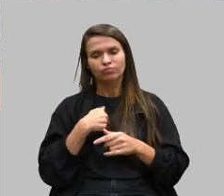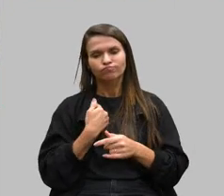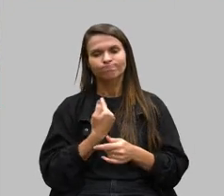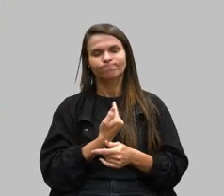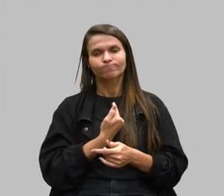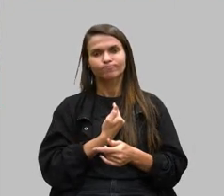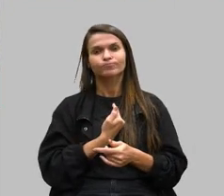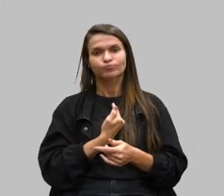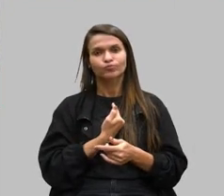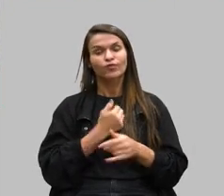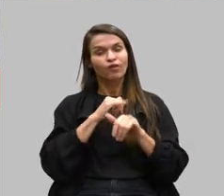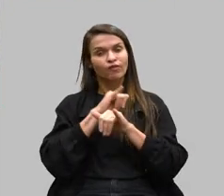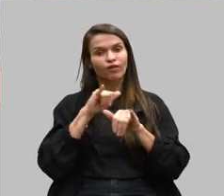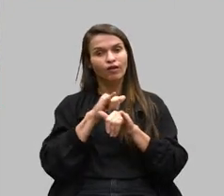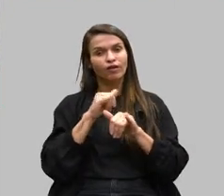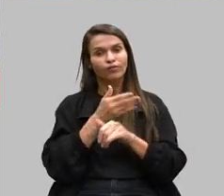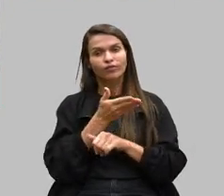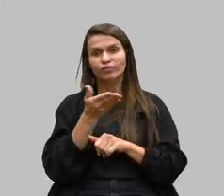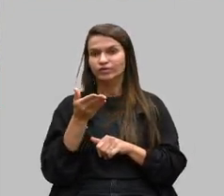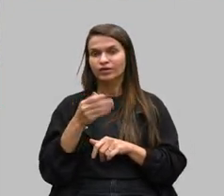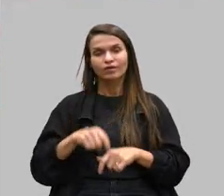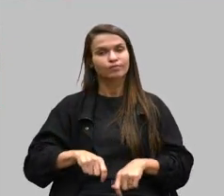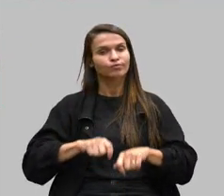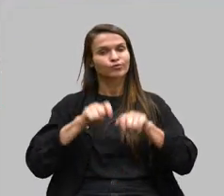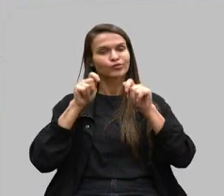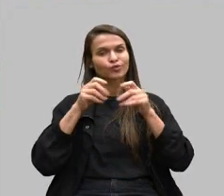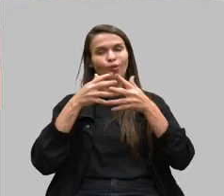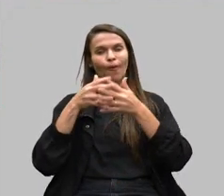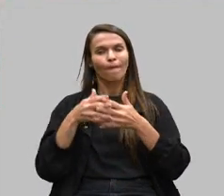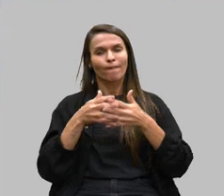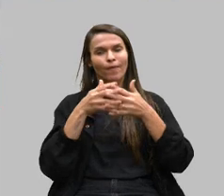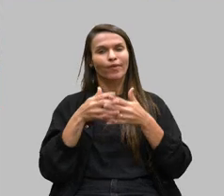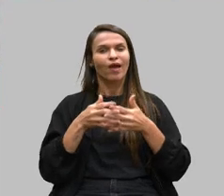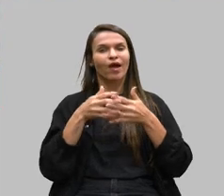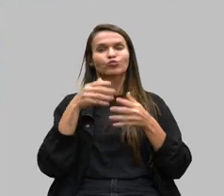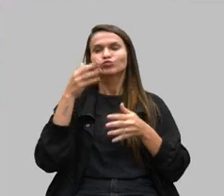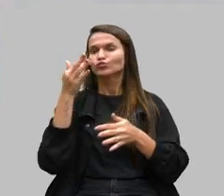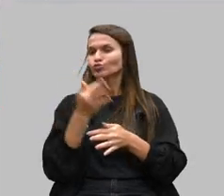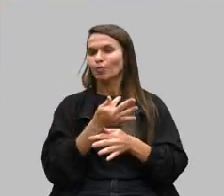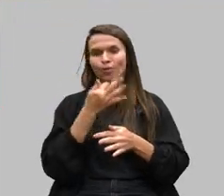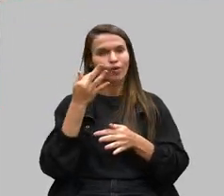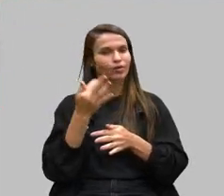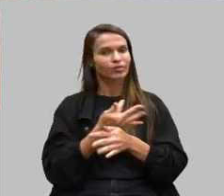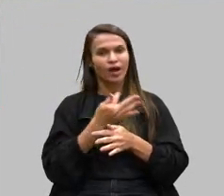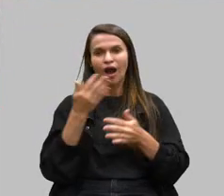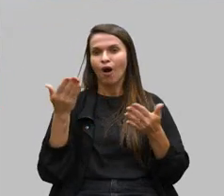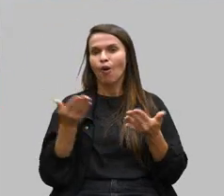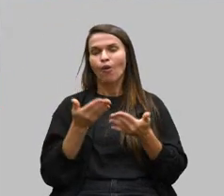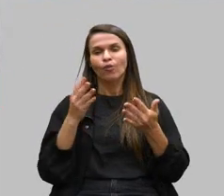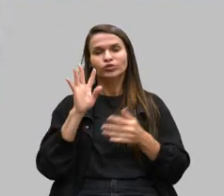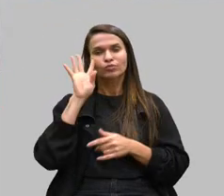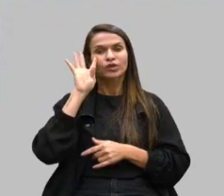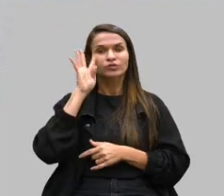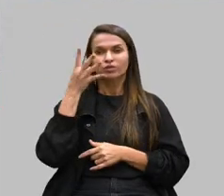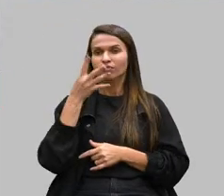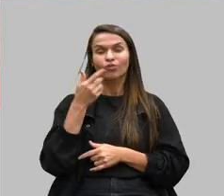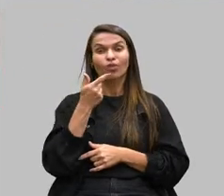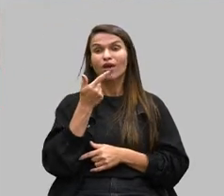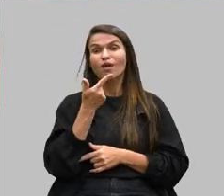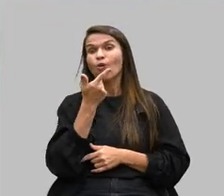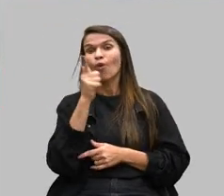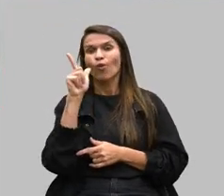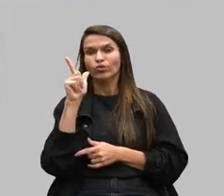e dizendo para vocês não tem como o caminhão suportar V Dr Fernando a gente não tem hoje a gente é uma solução porque não tem outra